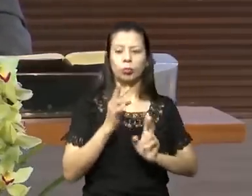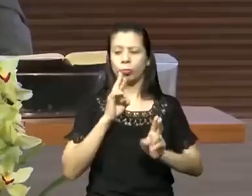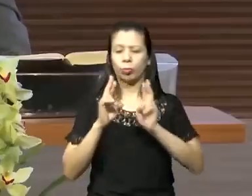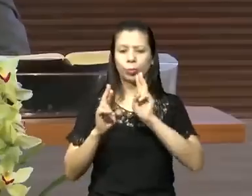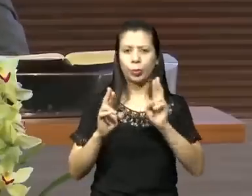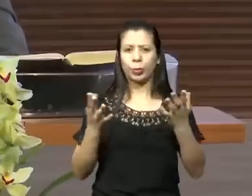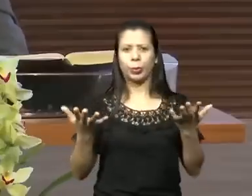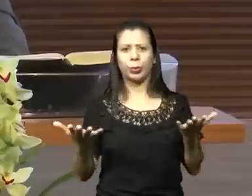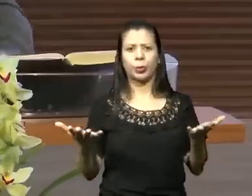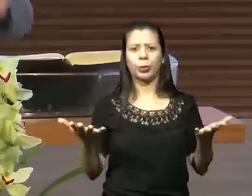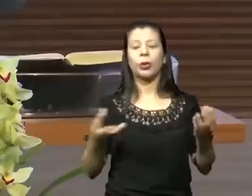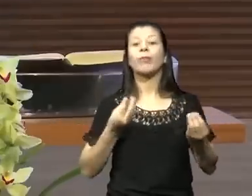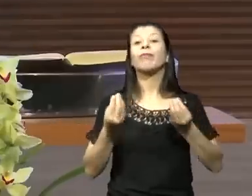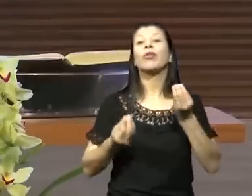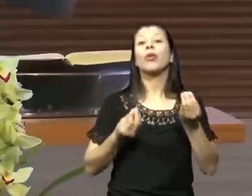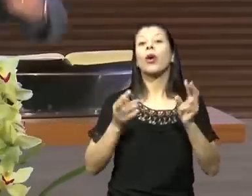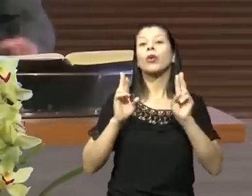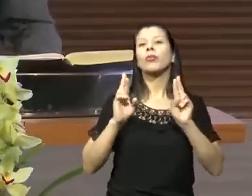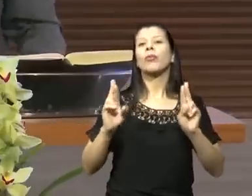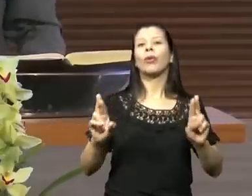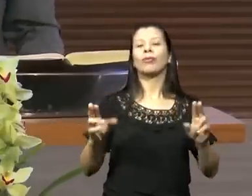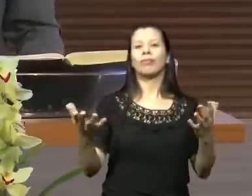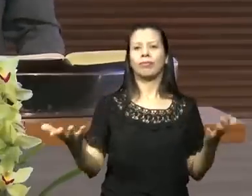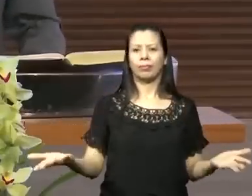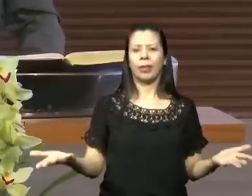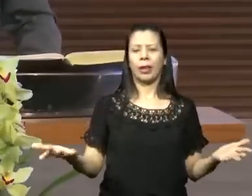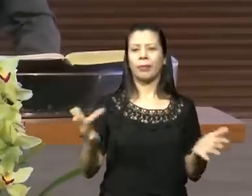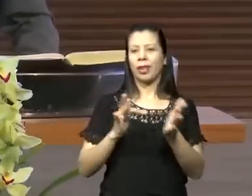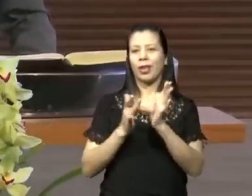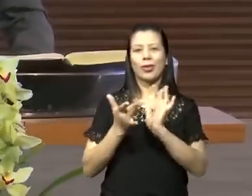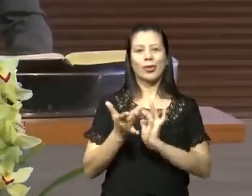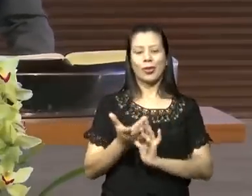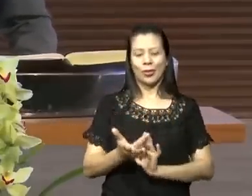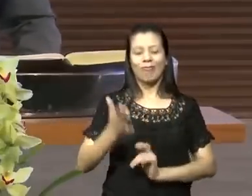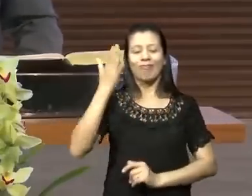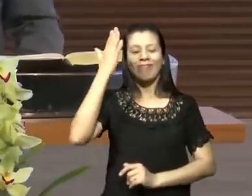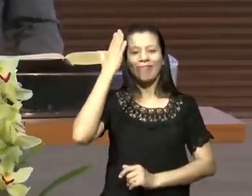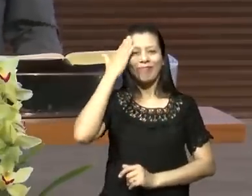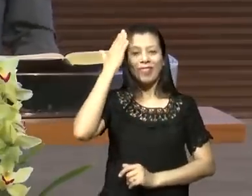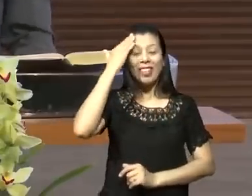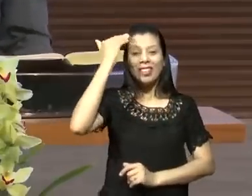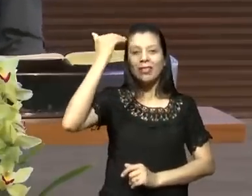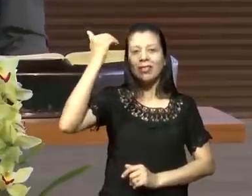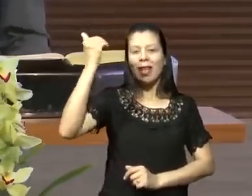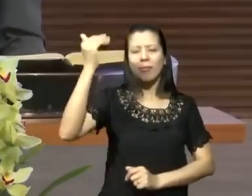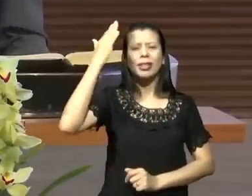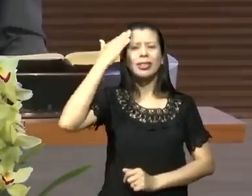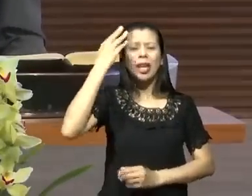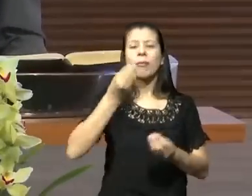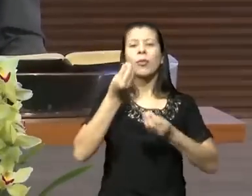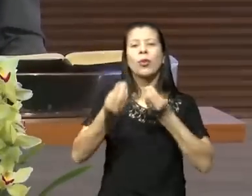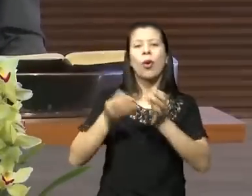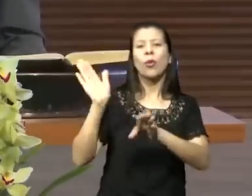Deus tem Mil Maneiras das quais nós nada sabemos de resolver qualquer problema da sua e da minha vida